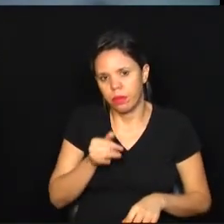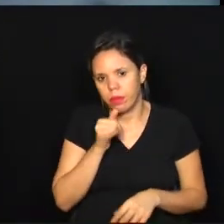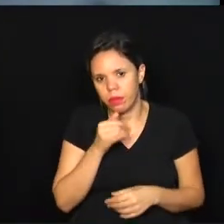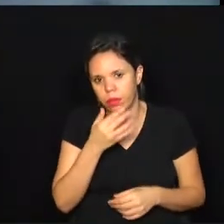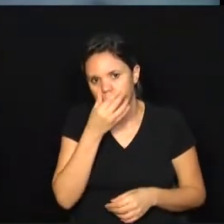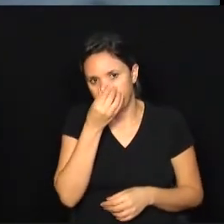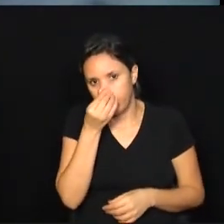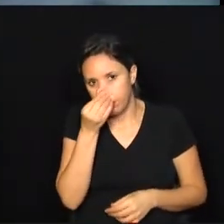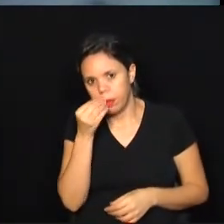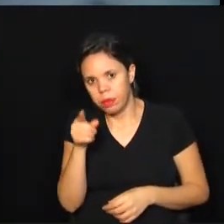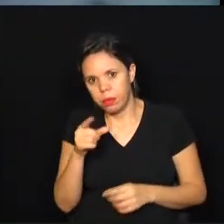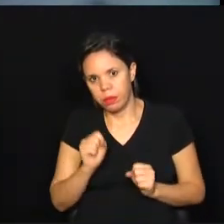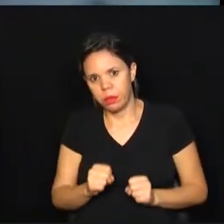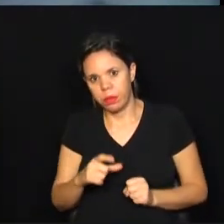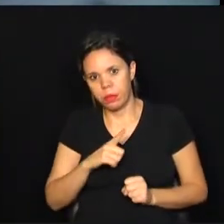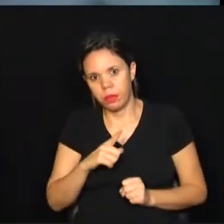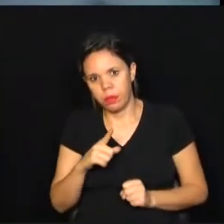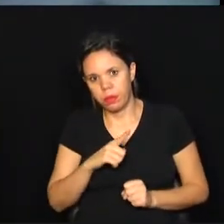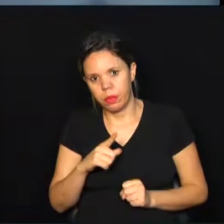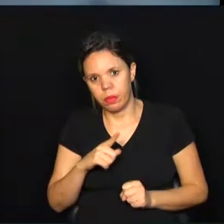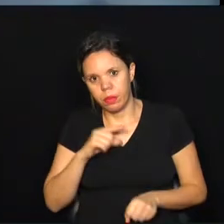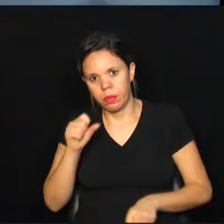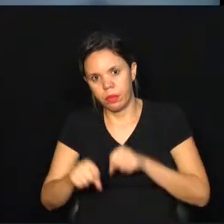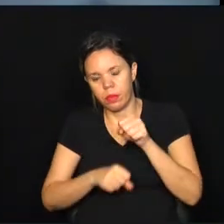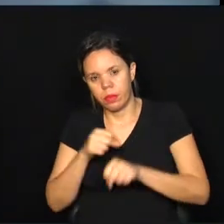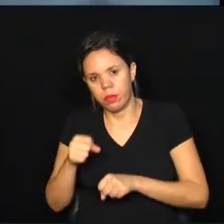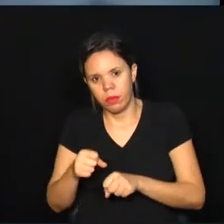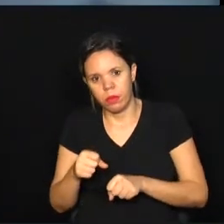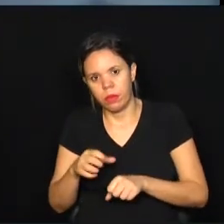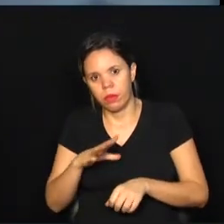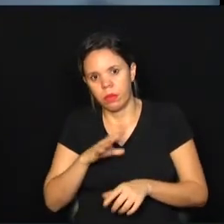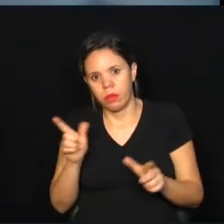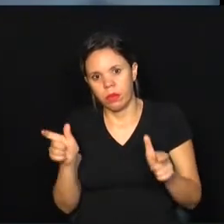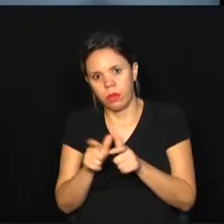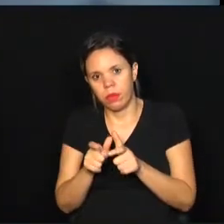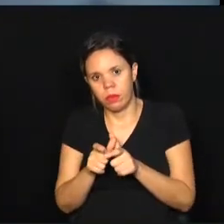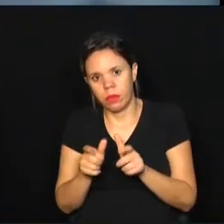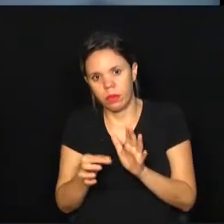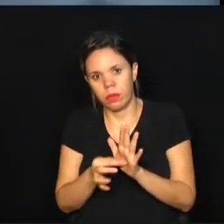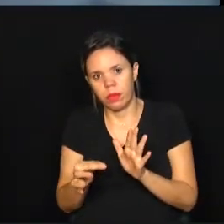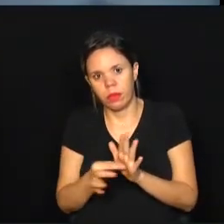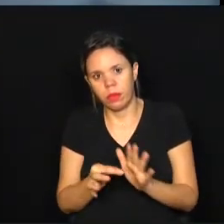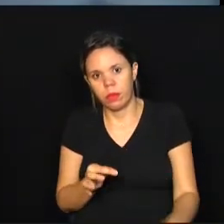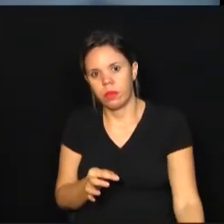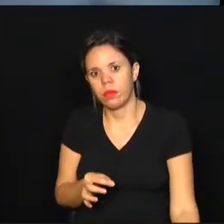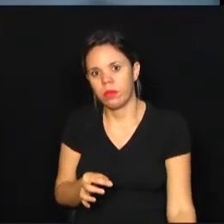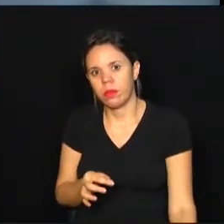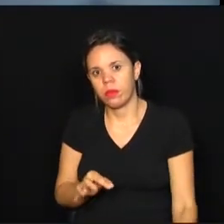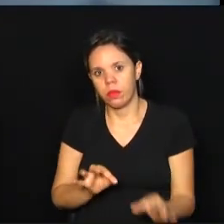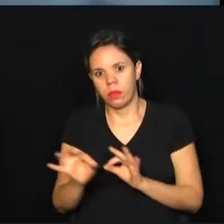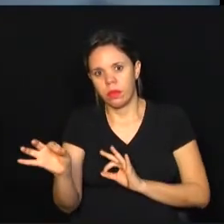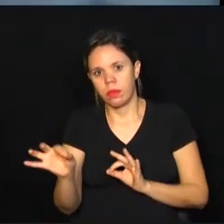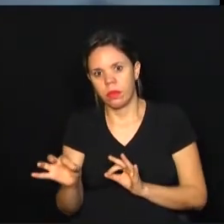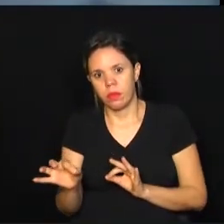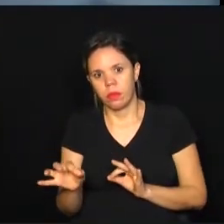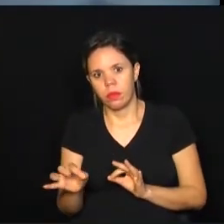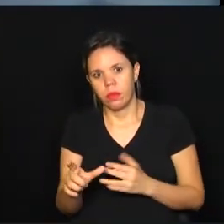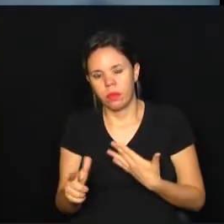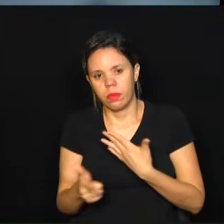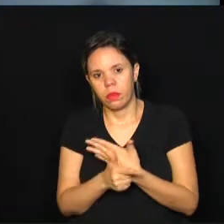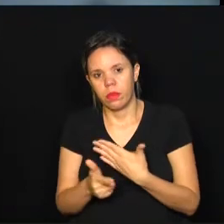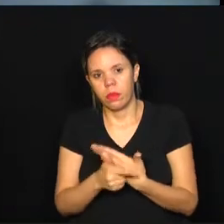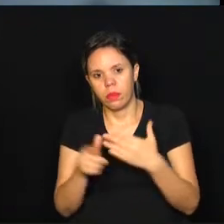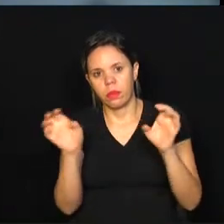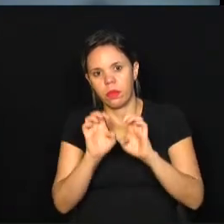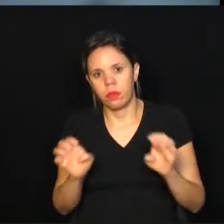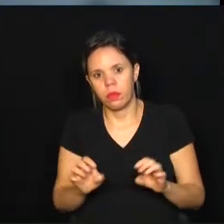né? Que você pode ter a bicicleta, que são cidades menores do ponto de vista de extensão, e a bicicleta passa a ter um papel mais